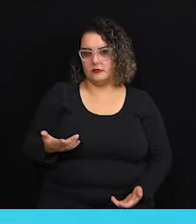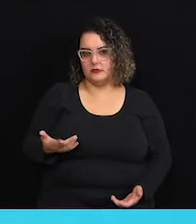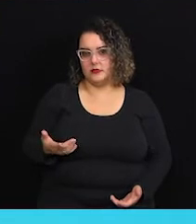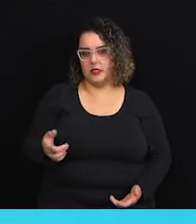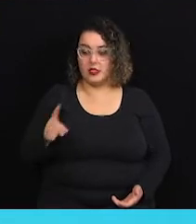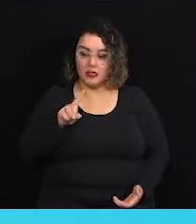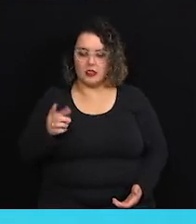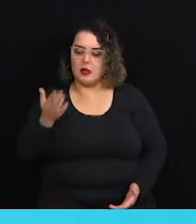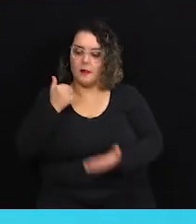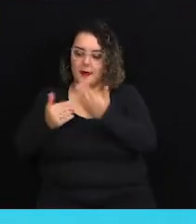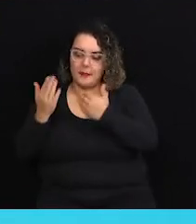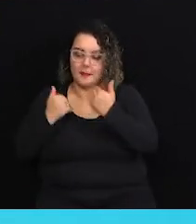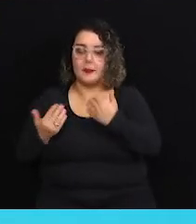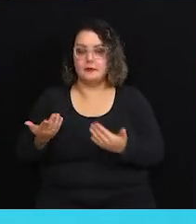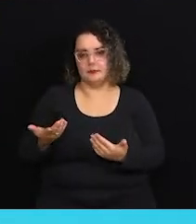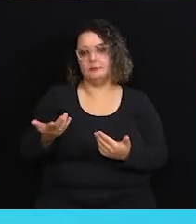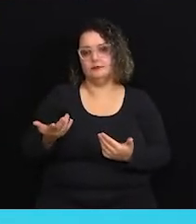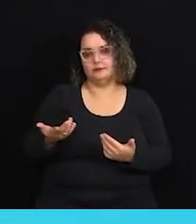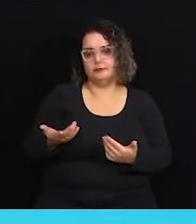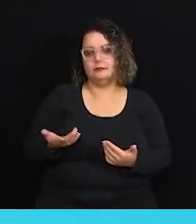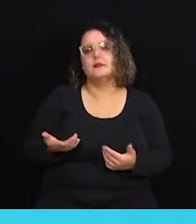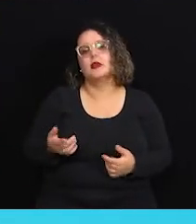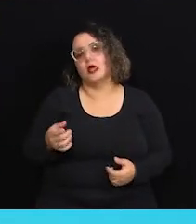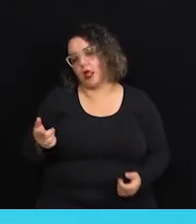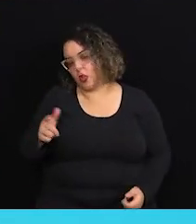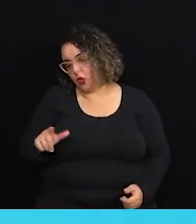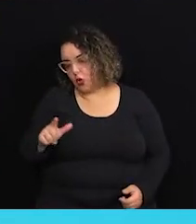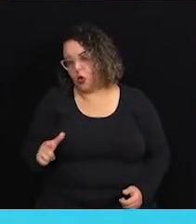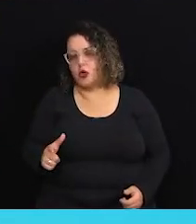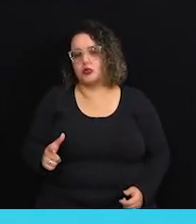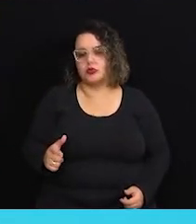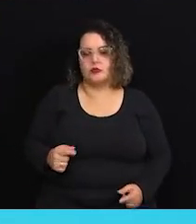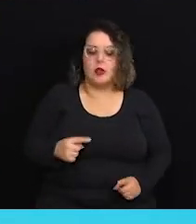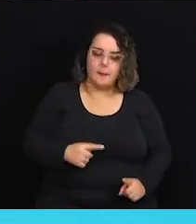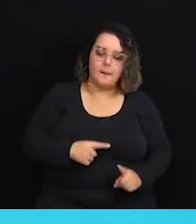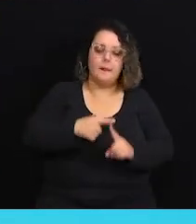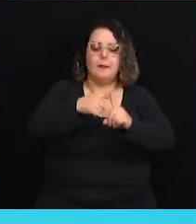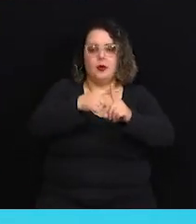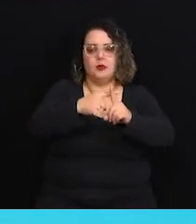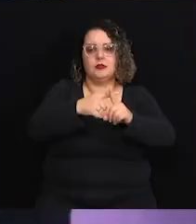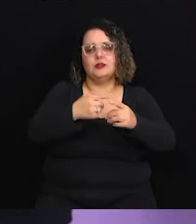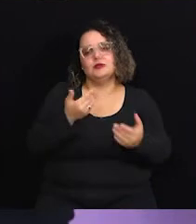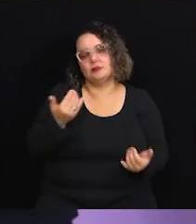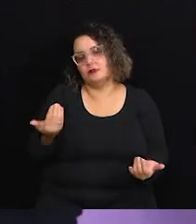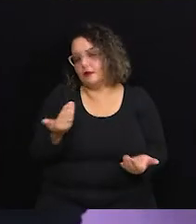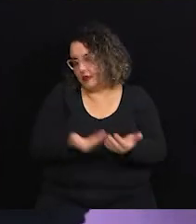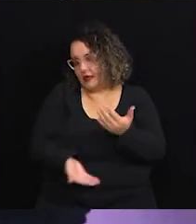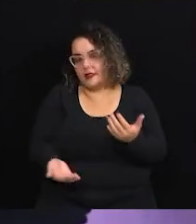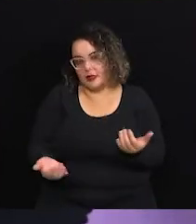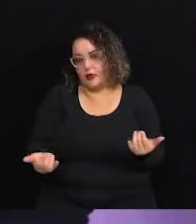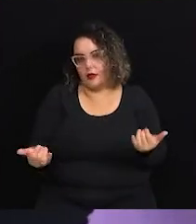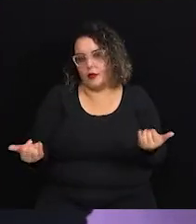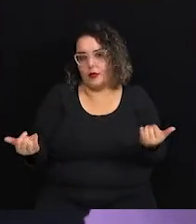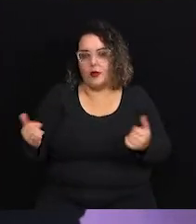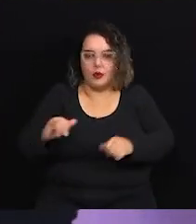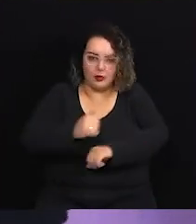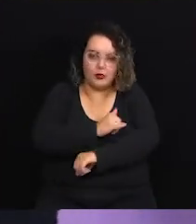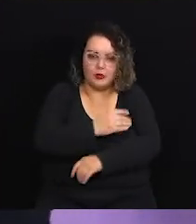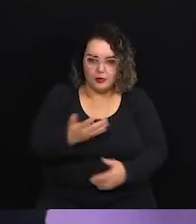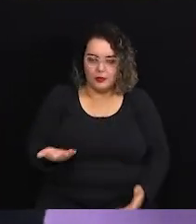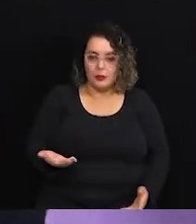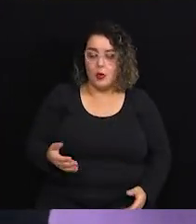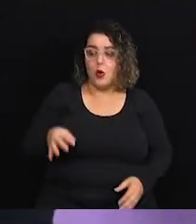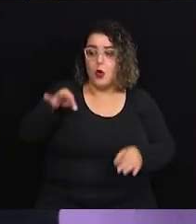ao invés de ingerir alimento, e isso vai, claro, impactar no seu peso de forma positiva. O chá, ele substitui